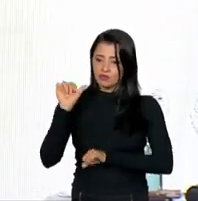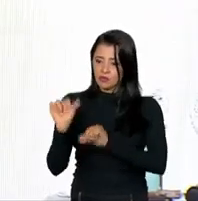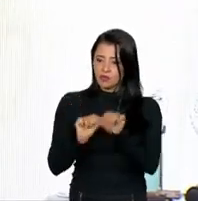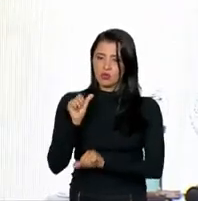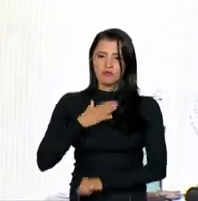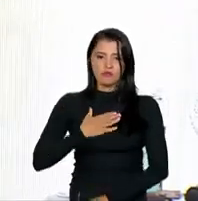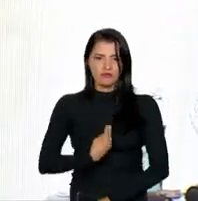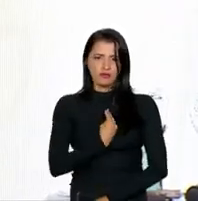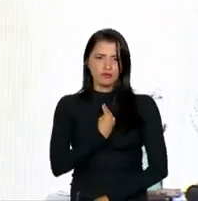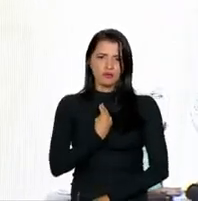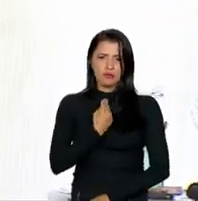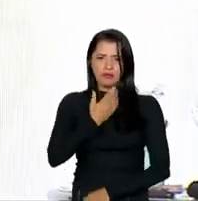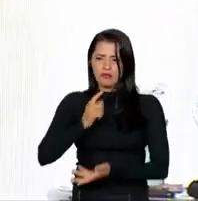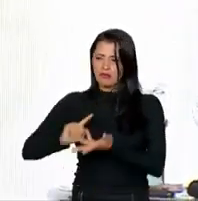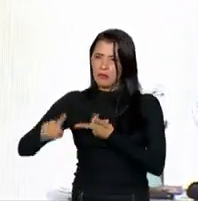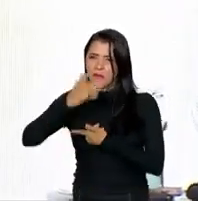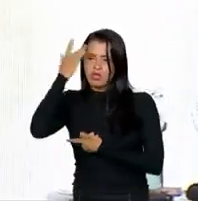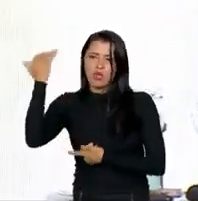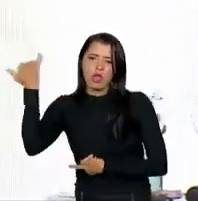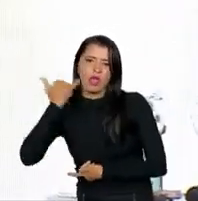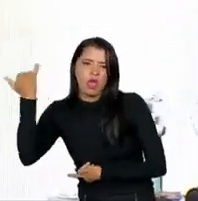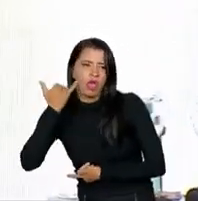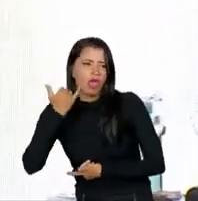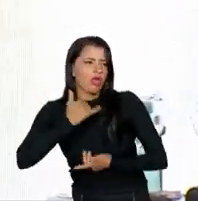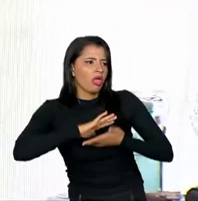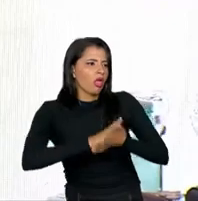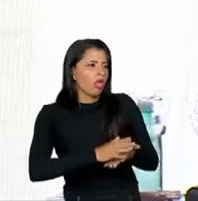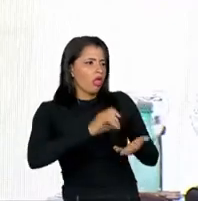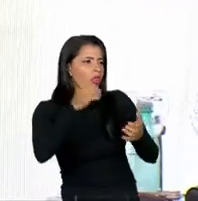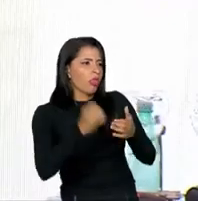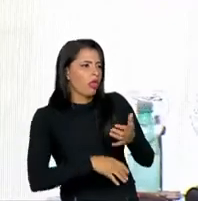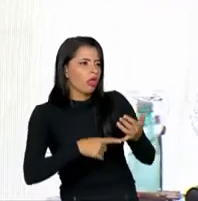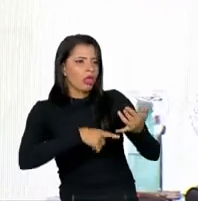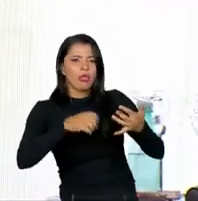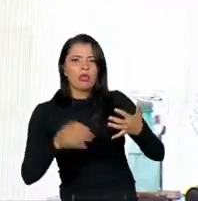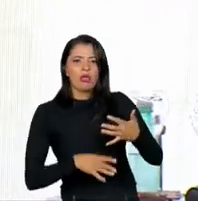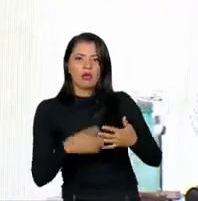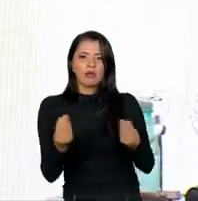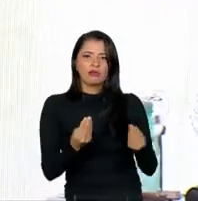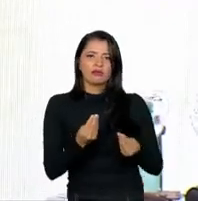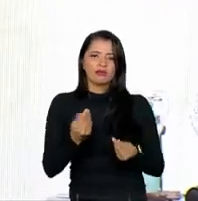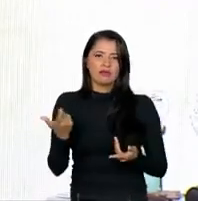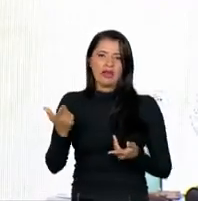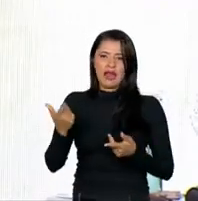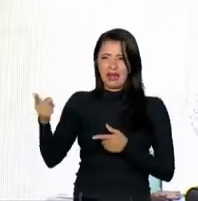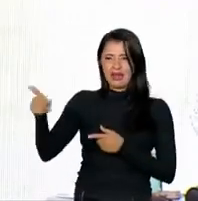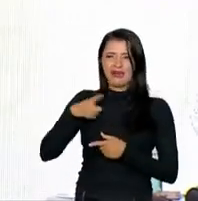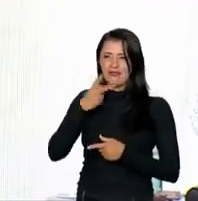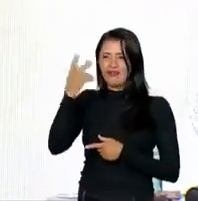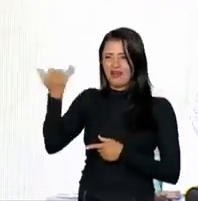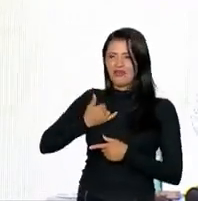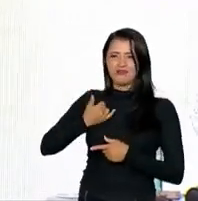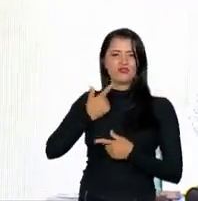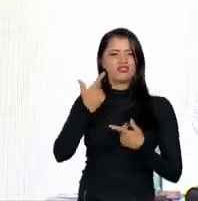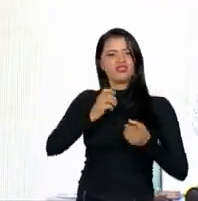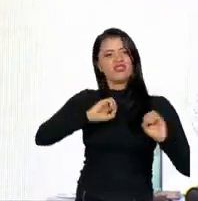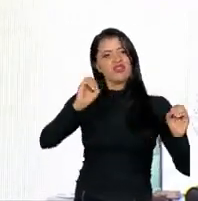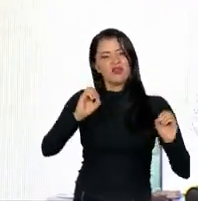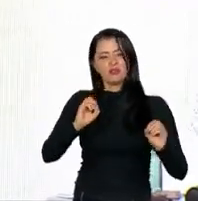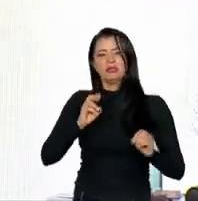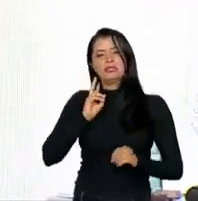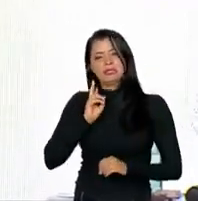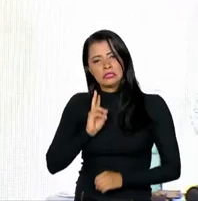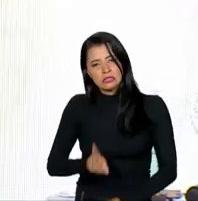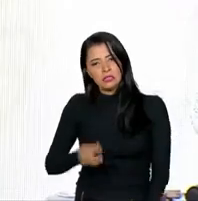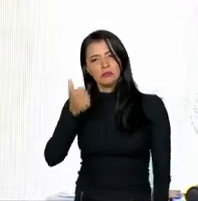jamais seria nada. Eu cansei de ouvir. A gente cresce na maré, infelizmente, com muita violência, dizendo, você não vai ser nada. E a minha mãe chegava